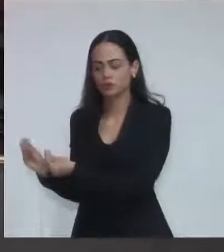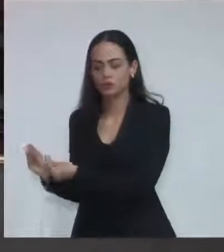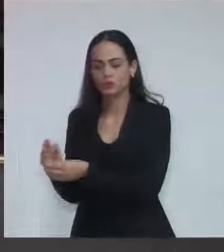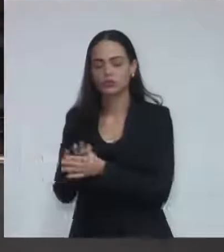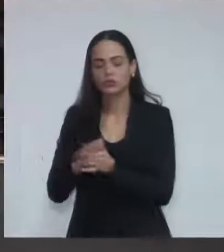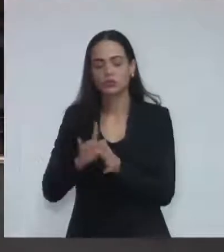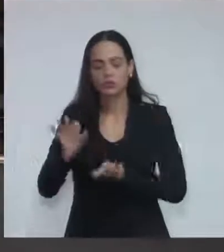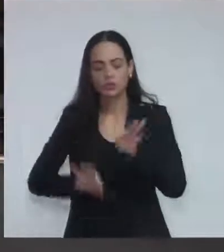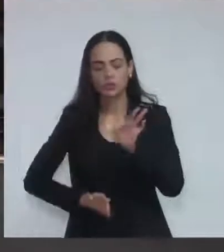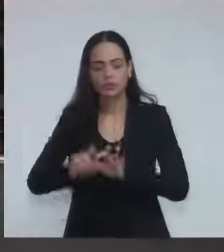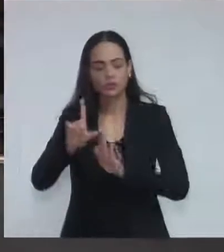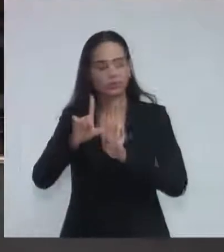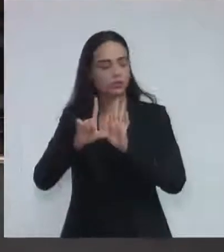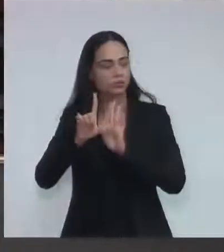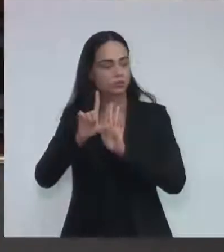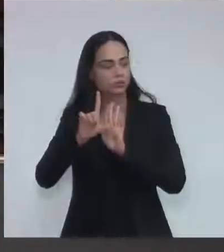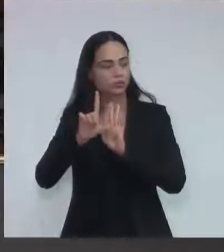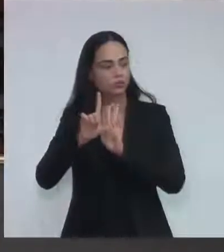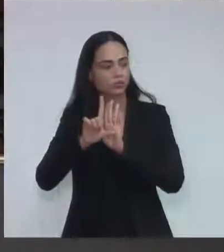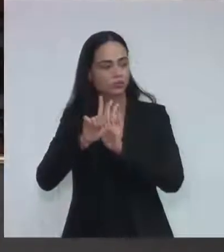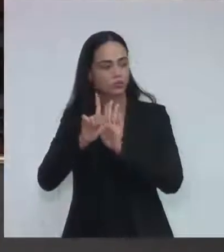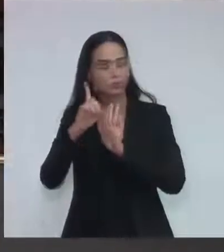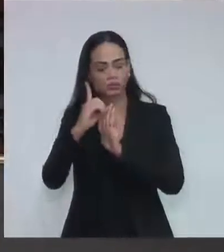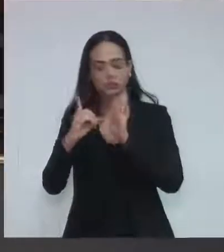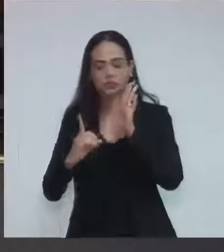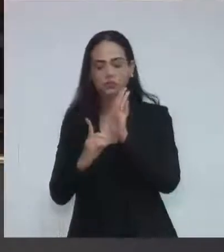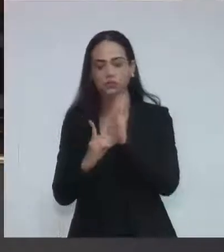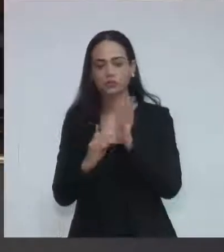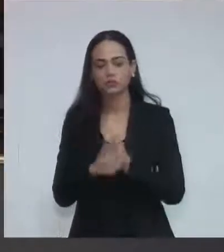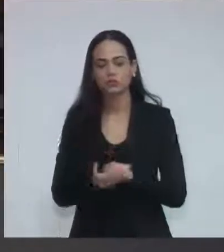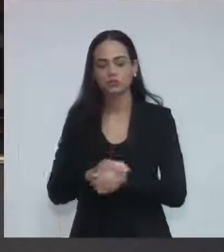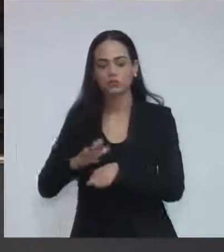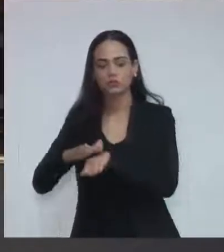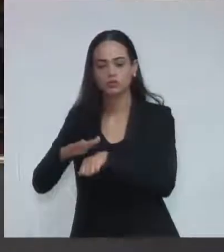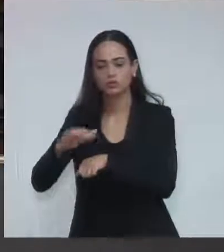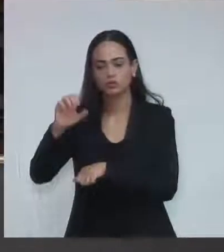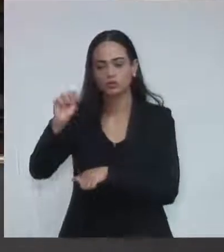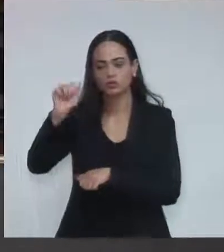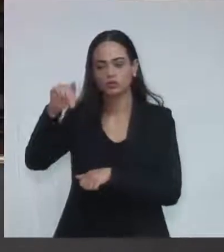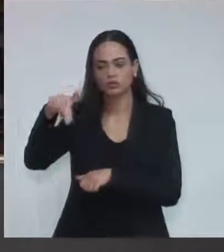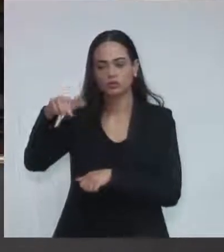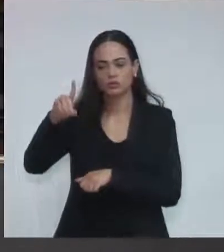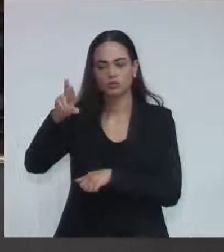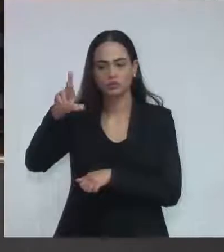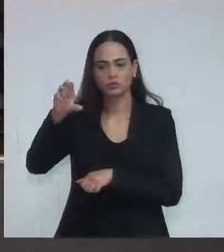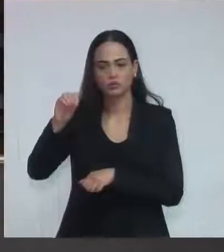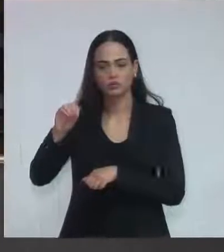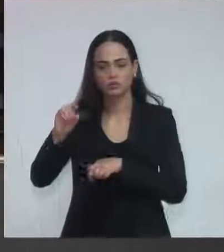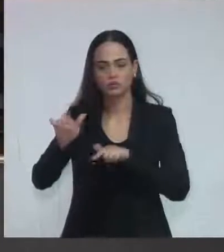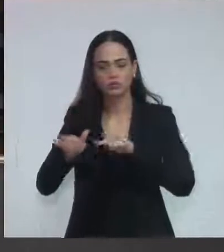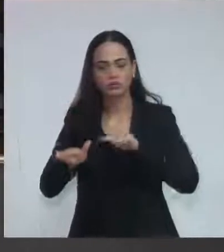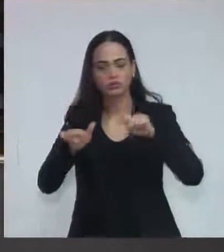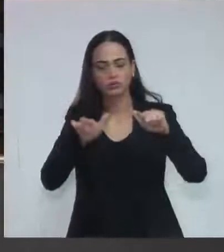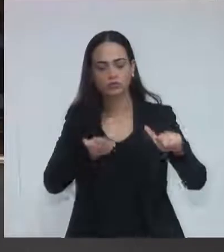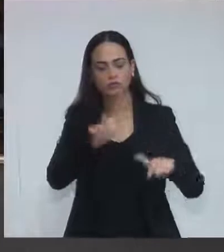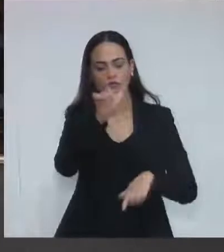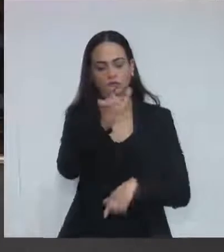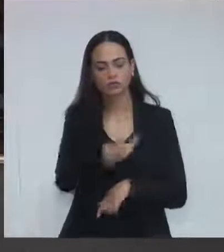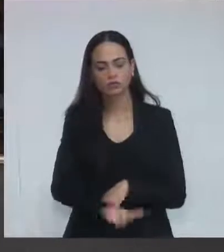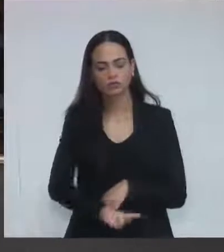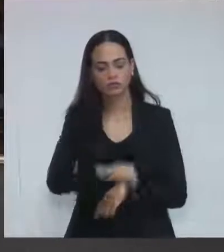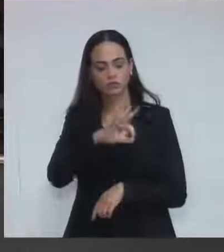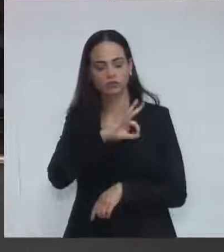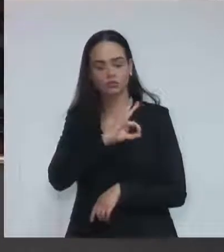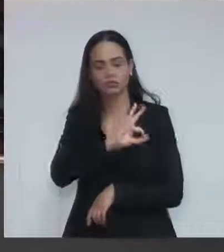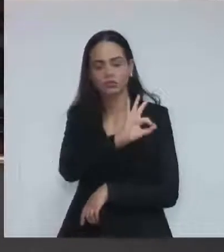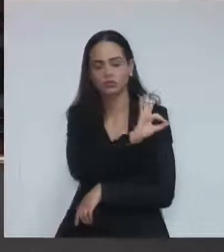legislativo, autoria vereador Sandro Rebeca. Sobre a concessão de diploma do mérito policial ao ilustríssimo guarda municipal Francisco